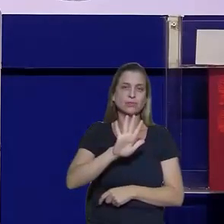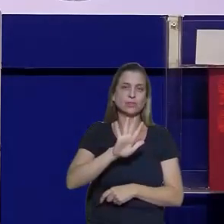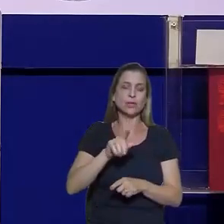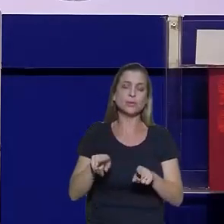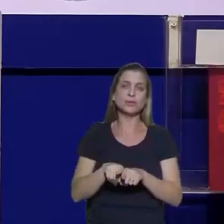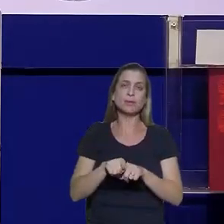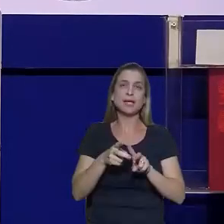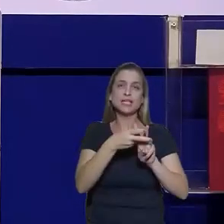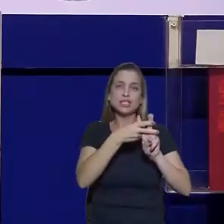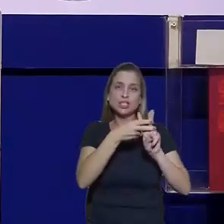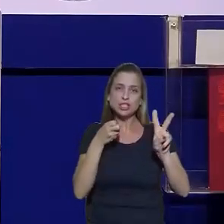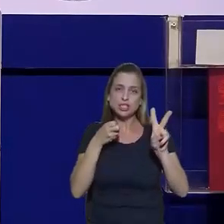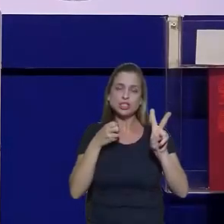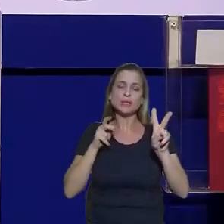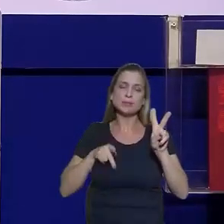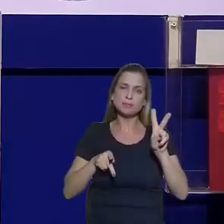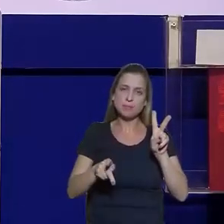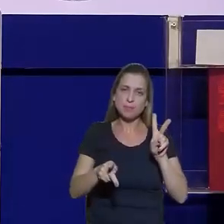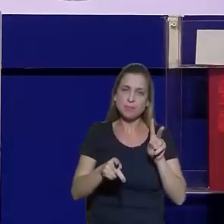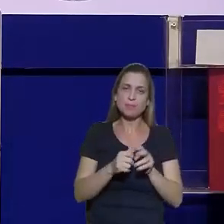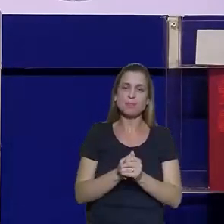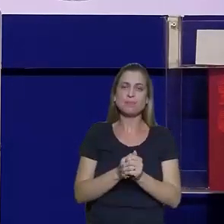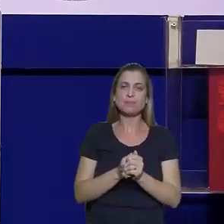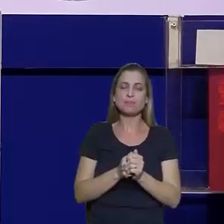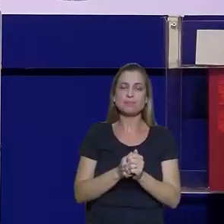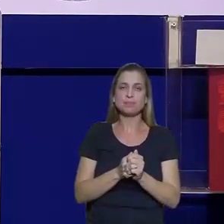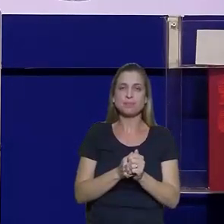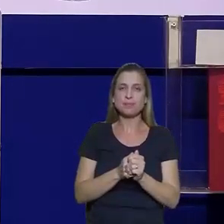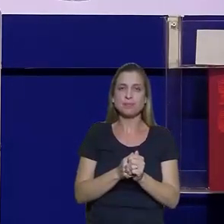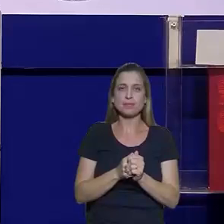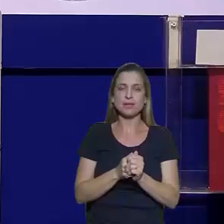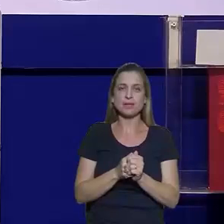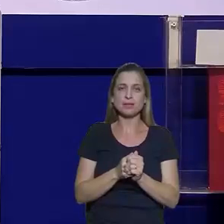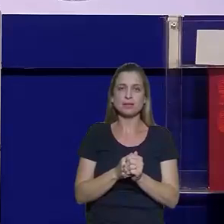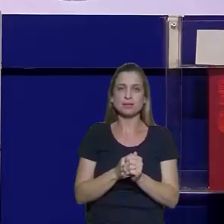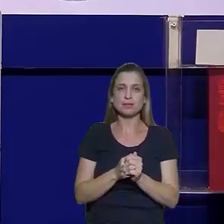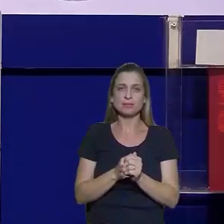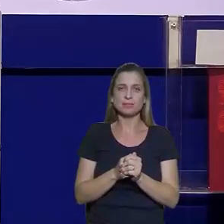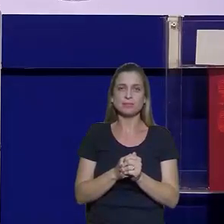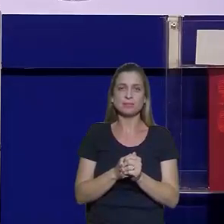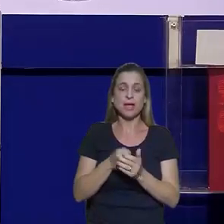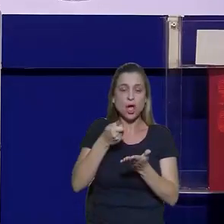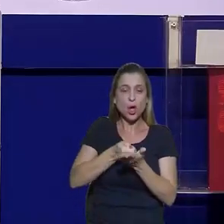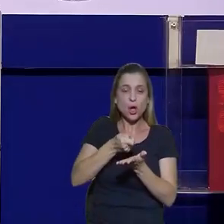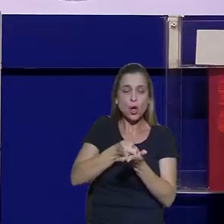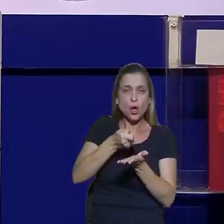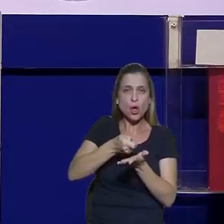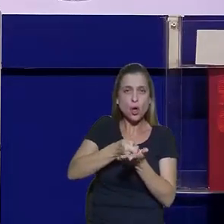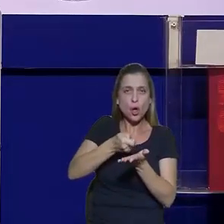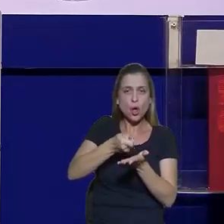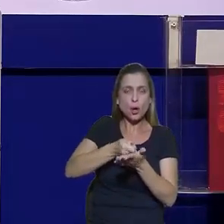indígenas também, né, Geni? De uma maneira geral, nos são